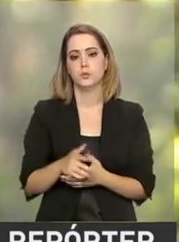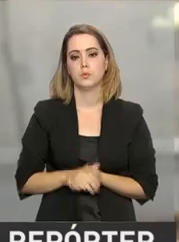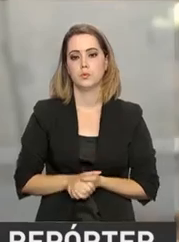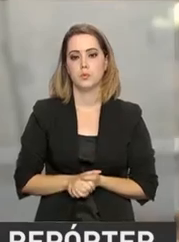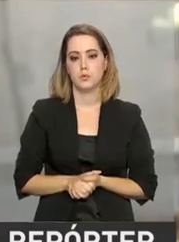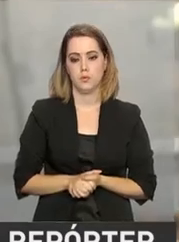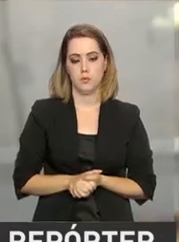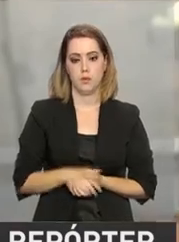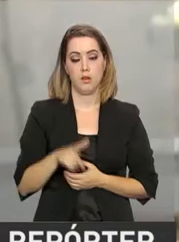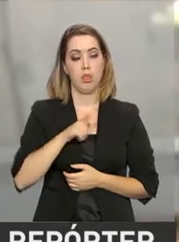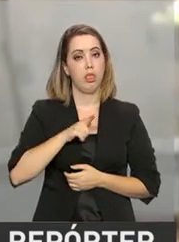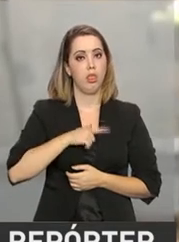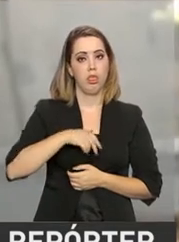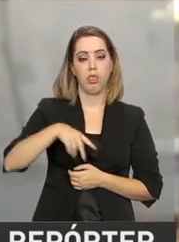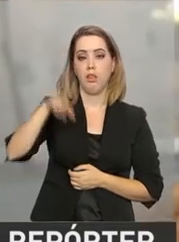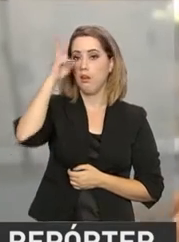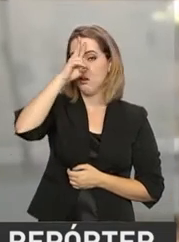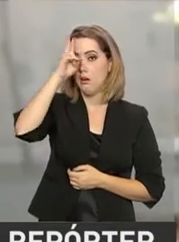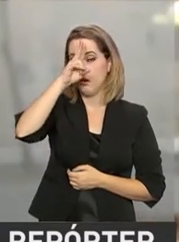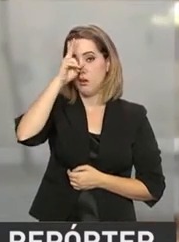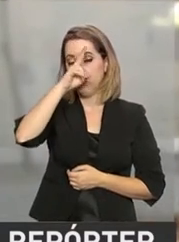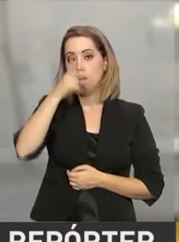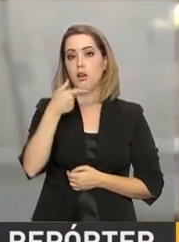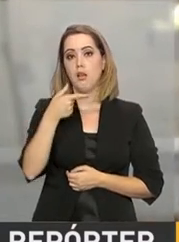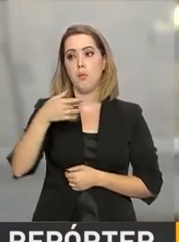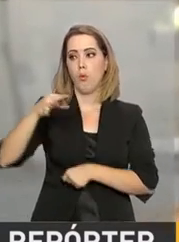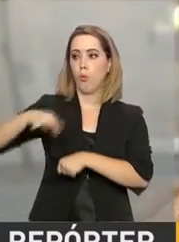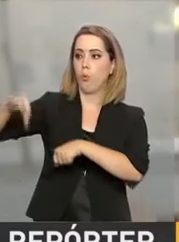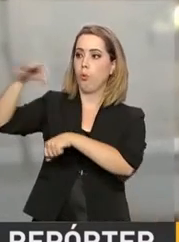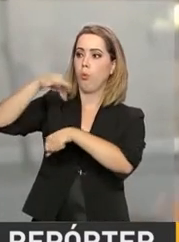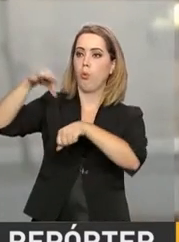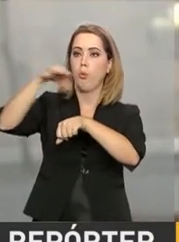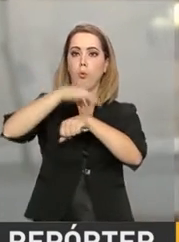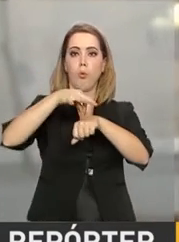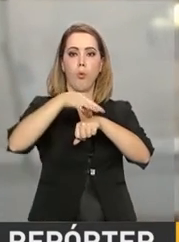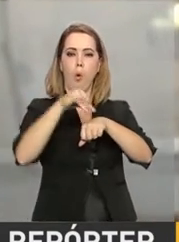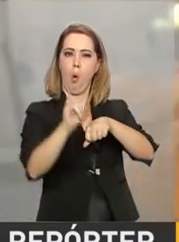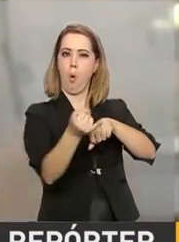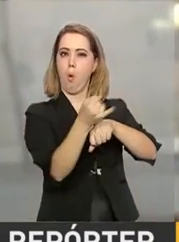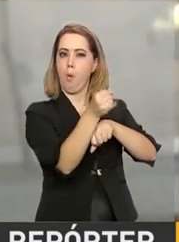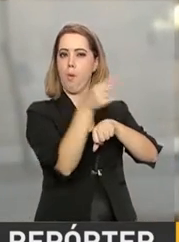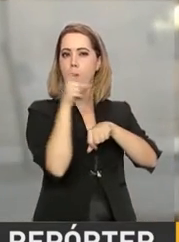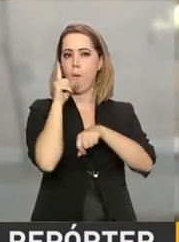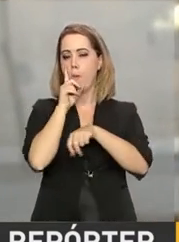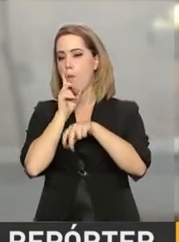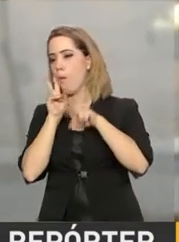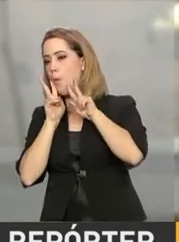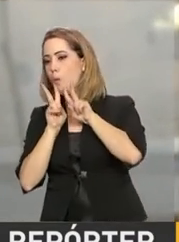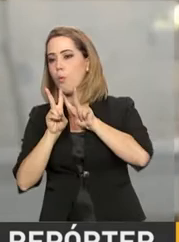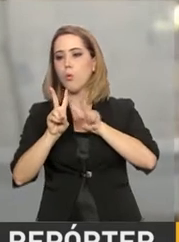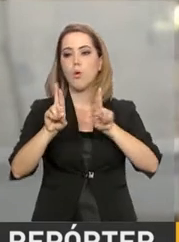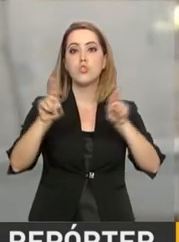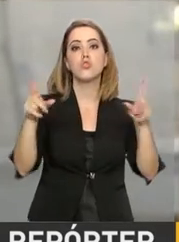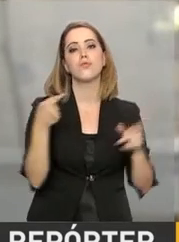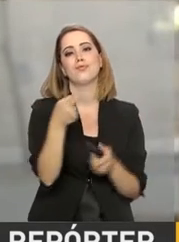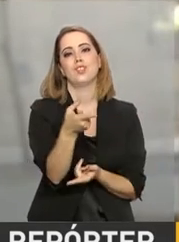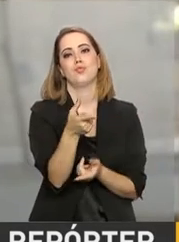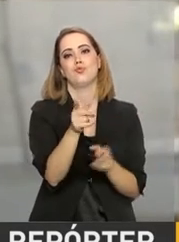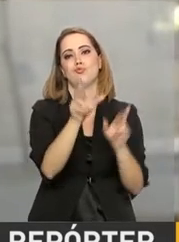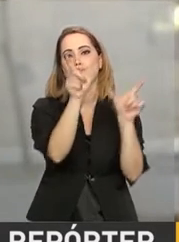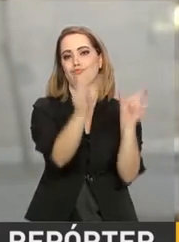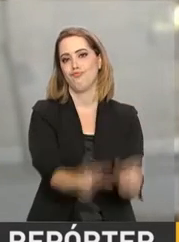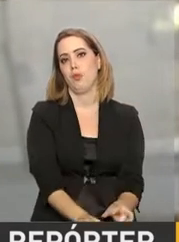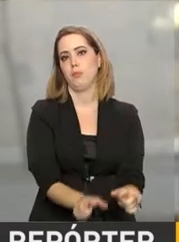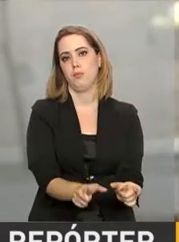óbvios. Tem que lembrar que o Aedes, ele é um mosquito oportunista. Ele vai olhar aquele espaço diferente de você. Para